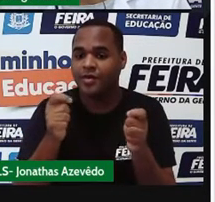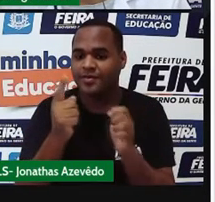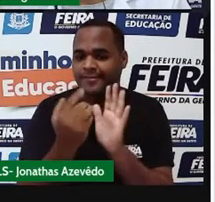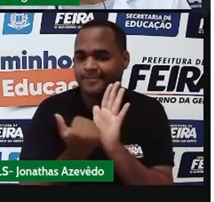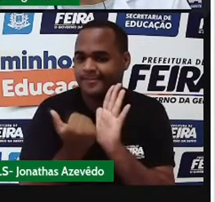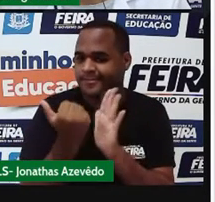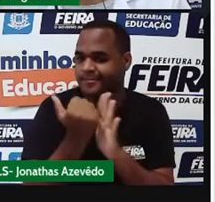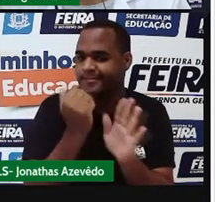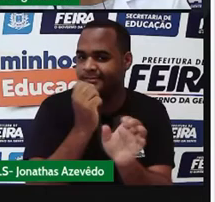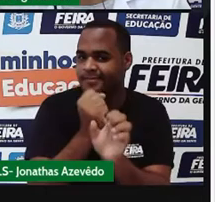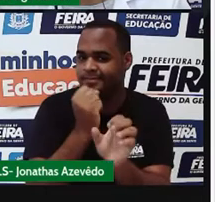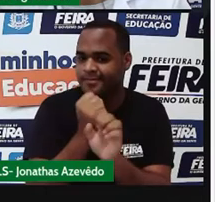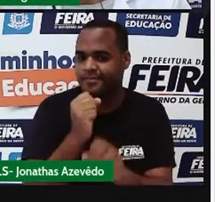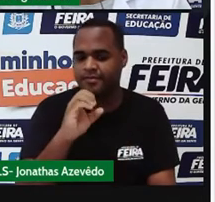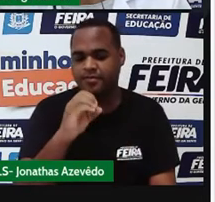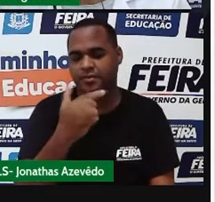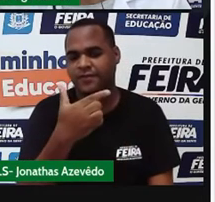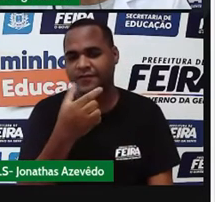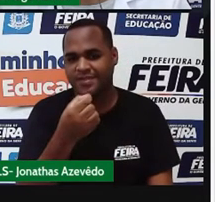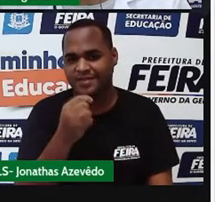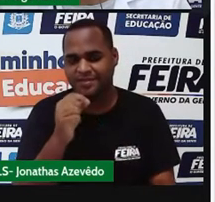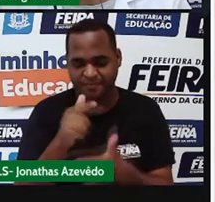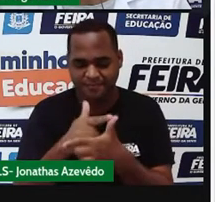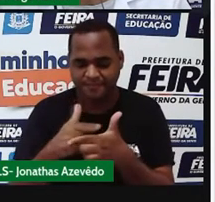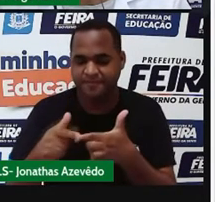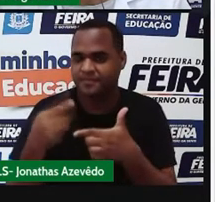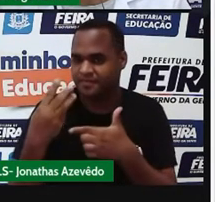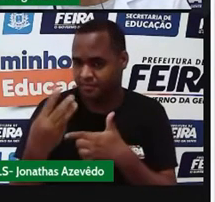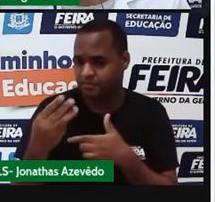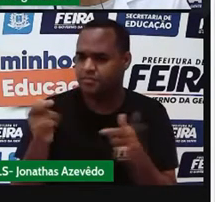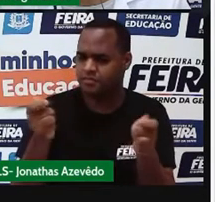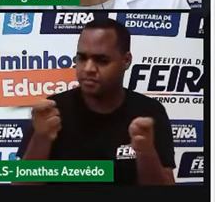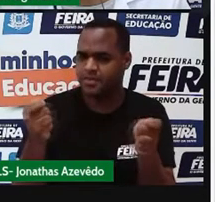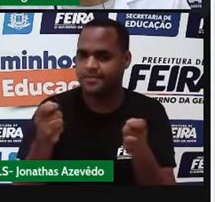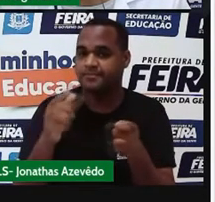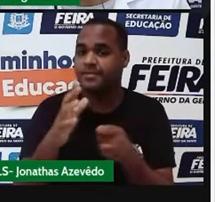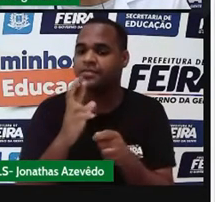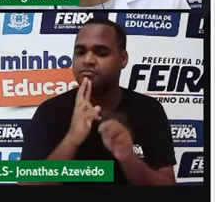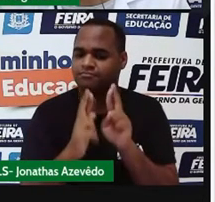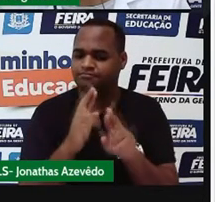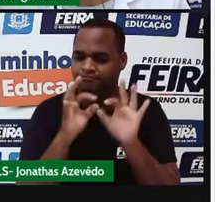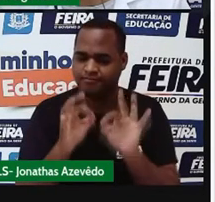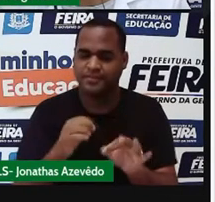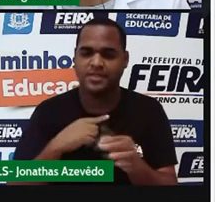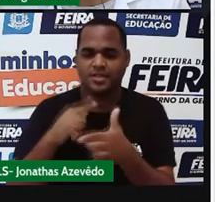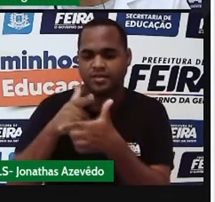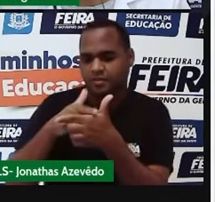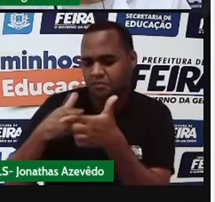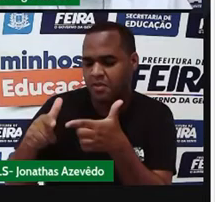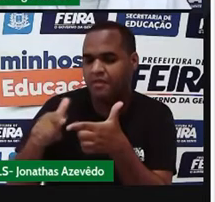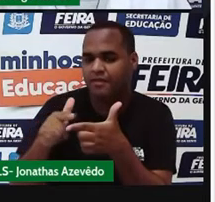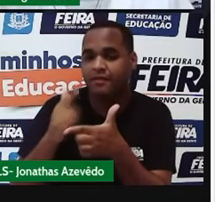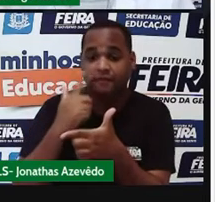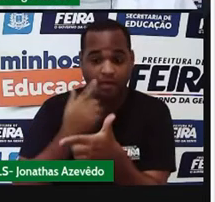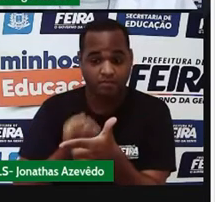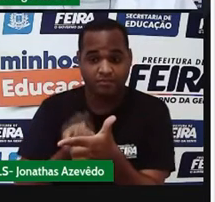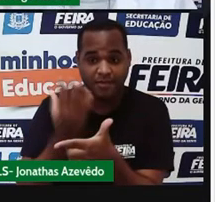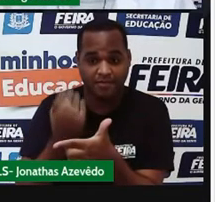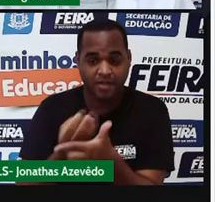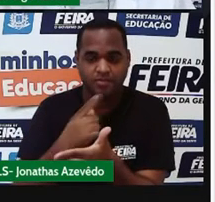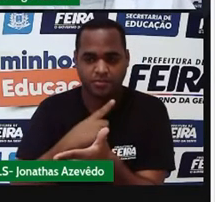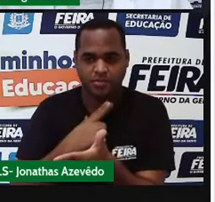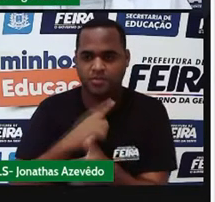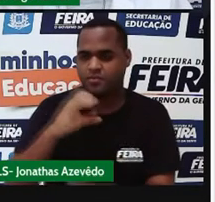mas toda vez que a gente faz isso aqui no resultado da divisão aparece o zero e uma,